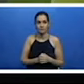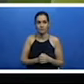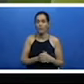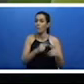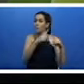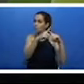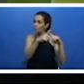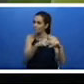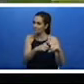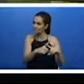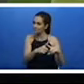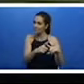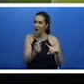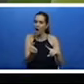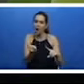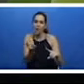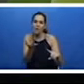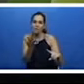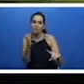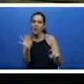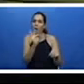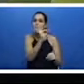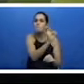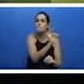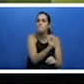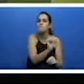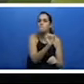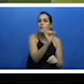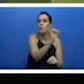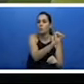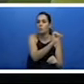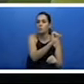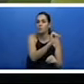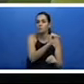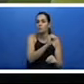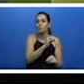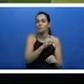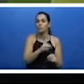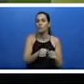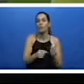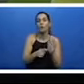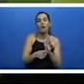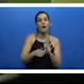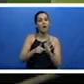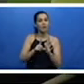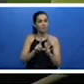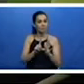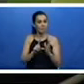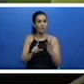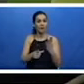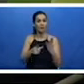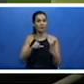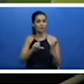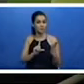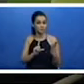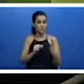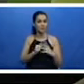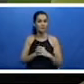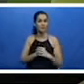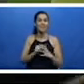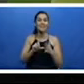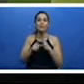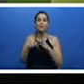Multiplicando a quantidade de pontos pelo seu número antecessor e dividindo esse resultado